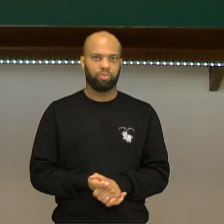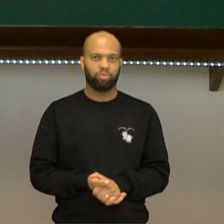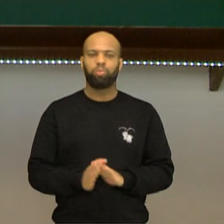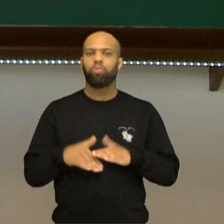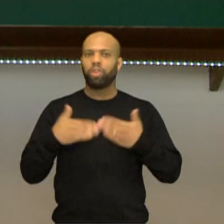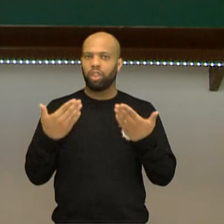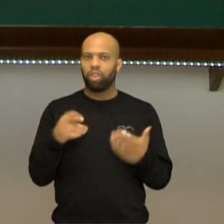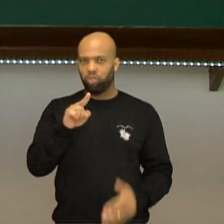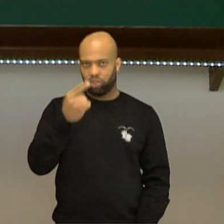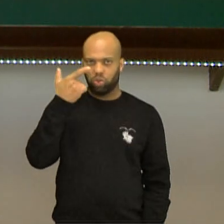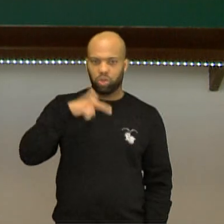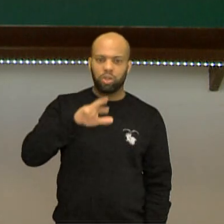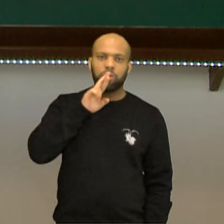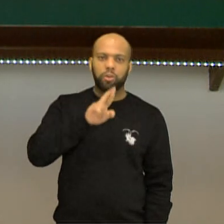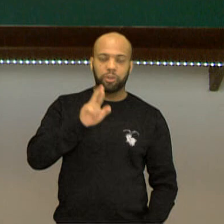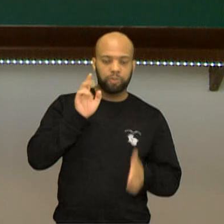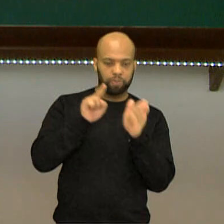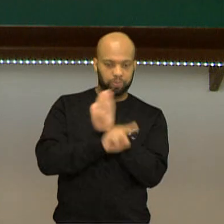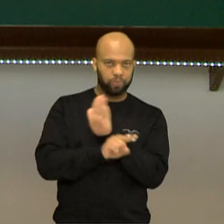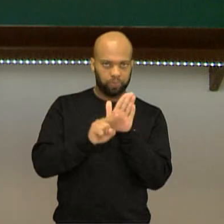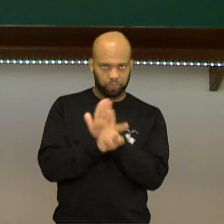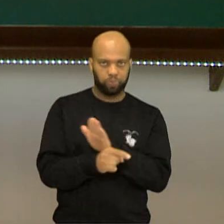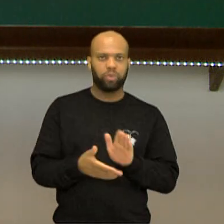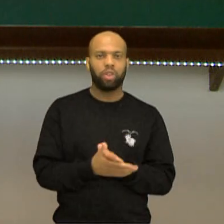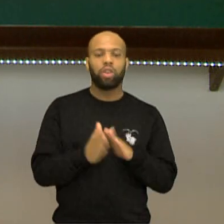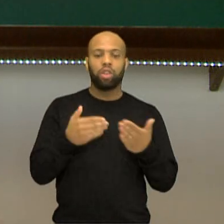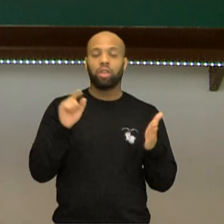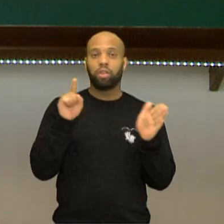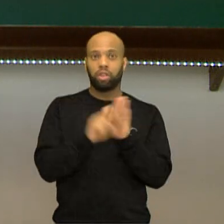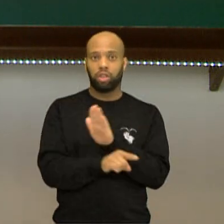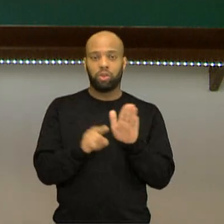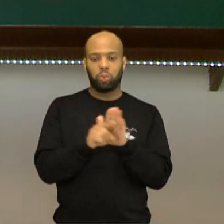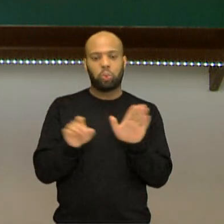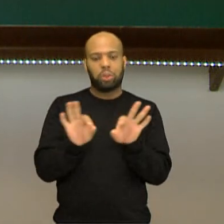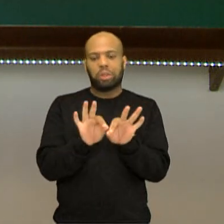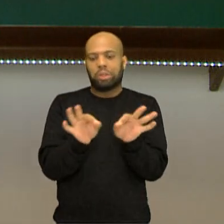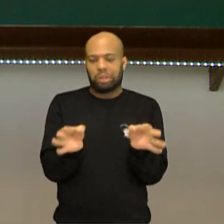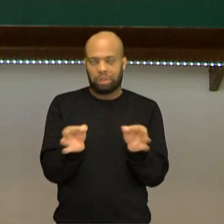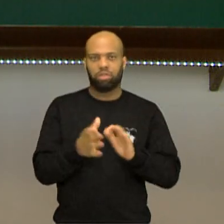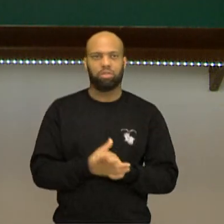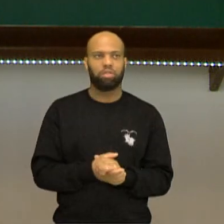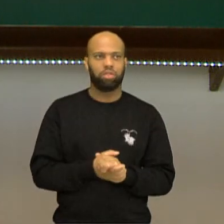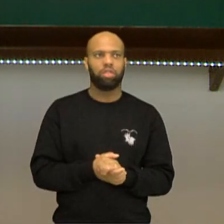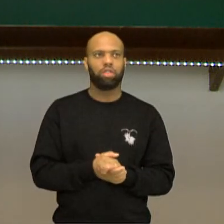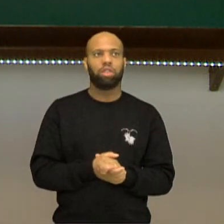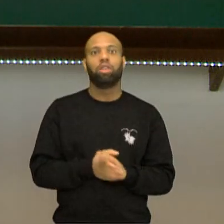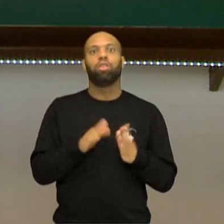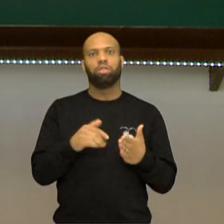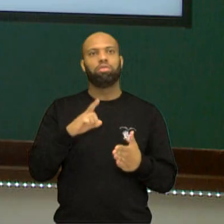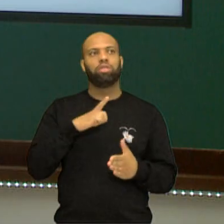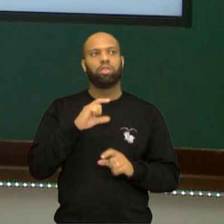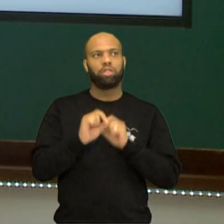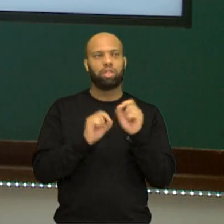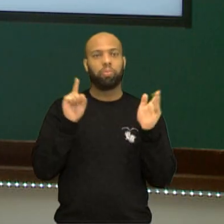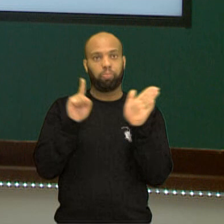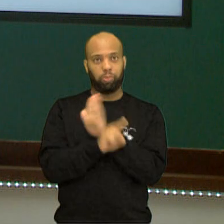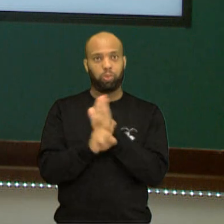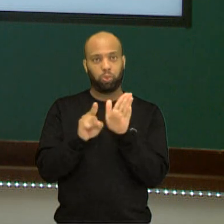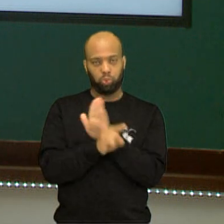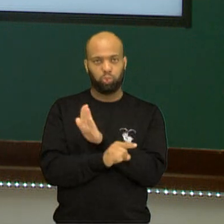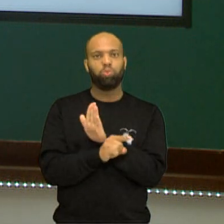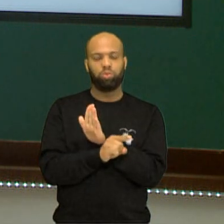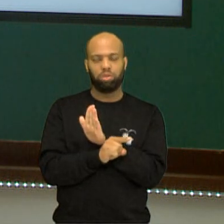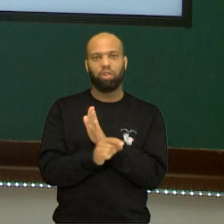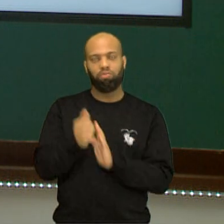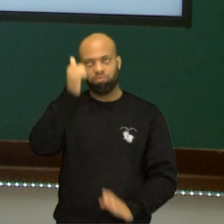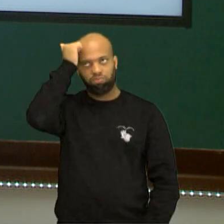E aí, meus queridos, conseguiram resolver o exercício? Ele não é um exercício tão simples assim, né? É um exercício federal, né? Um exercício